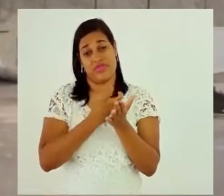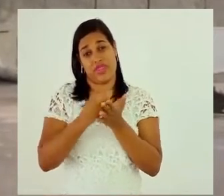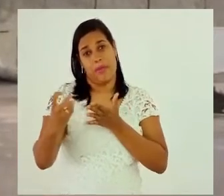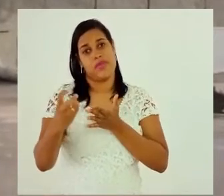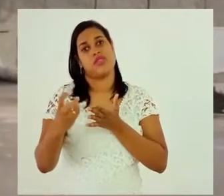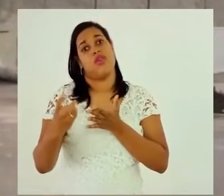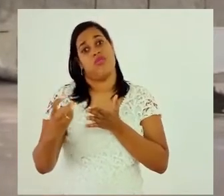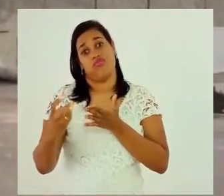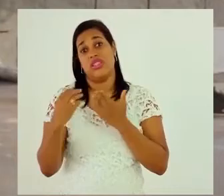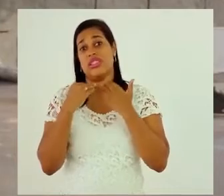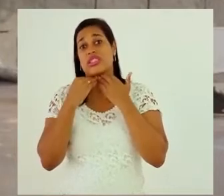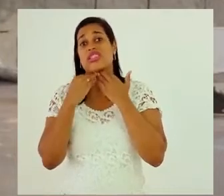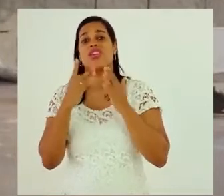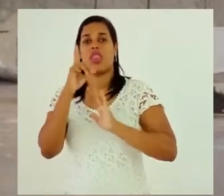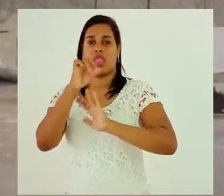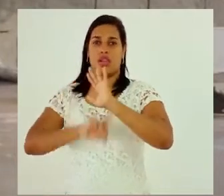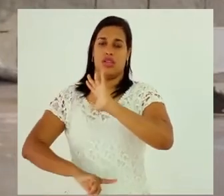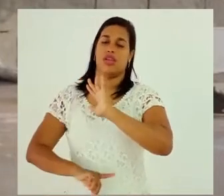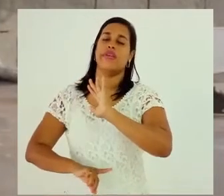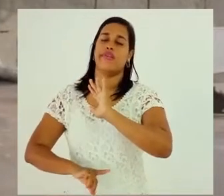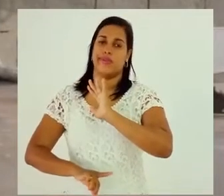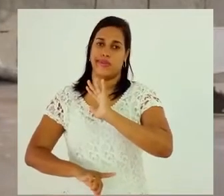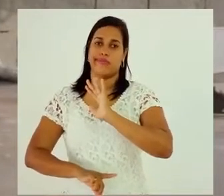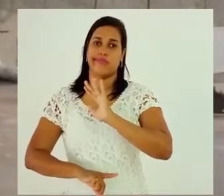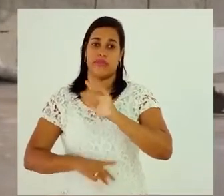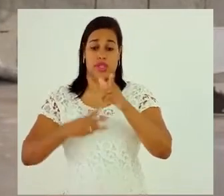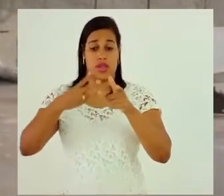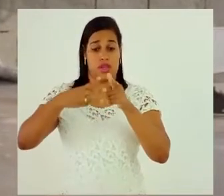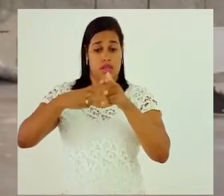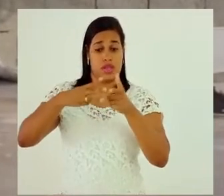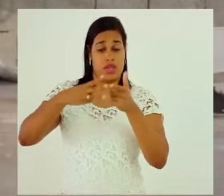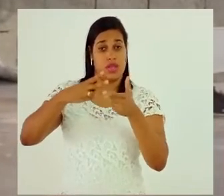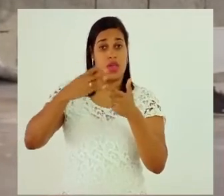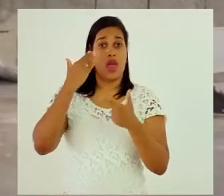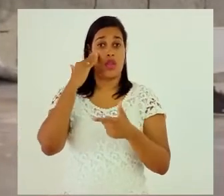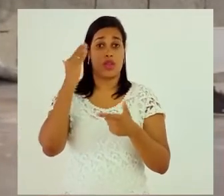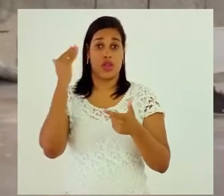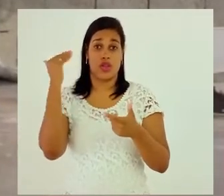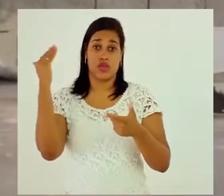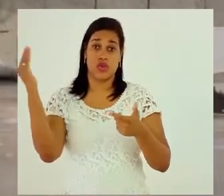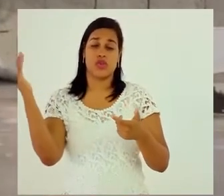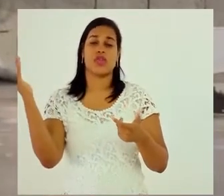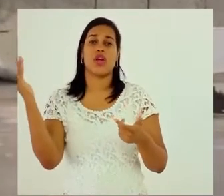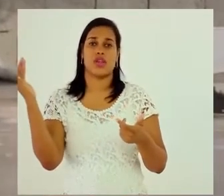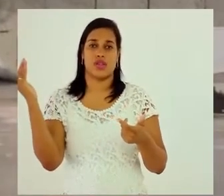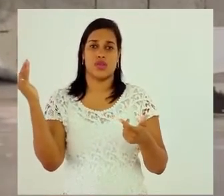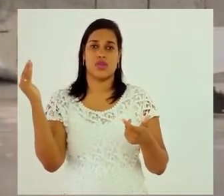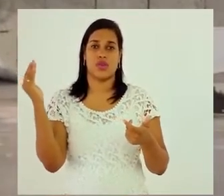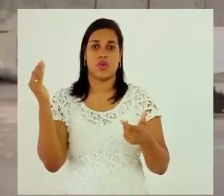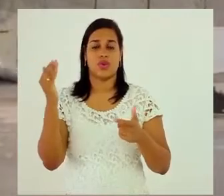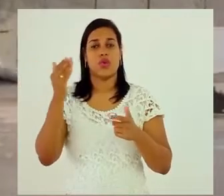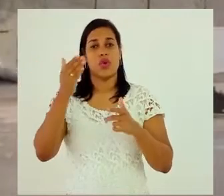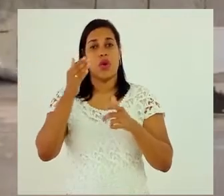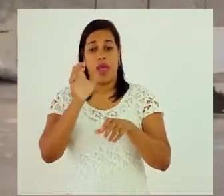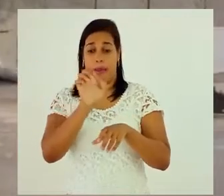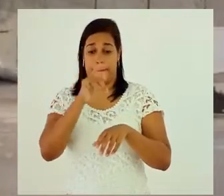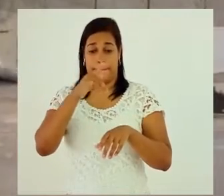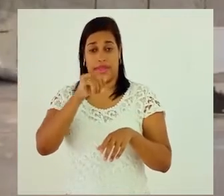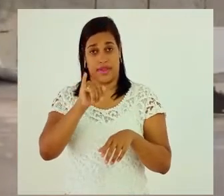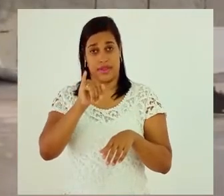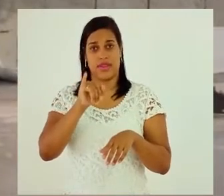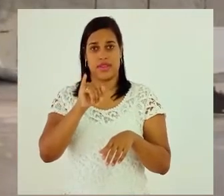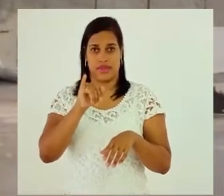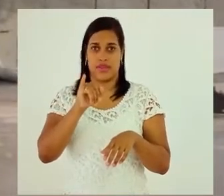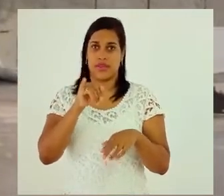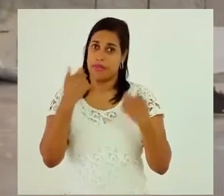Então, você passando por essas 3 partes, você pode ter sucesso no dimensionamento do equipamento de proteção individual, que